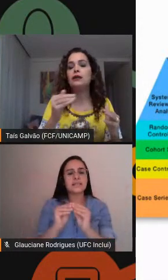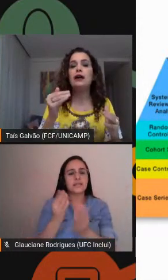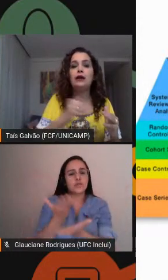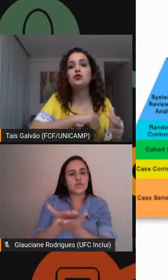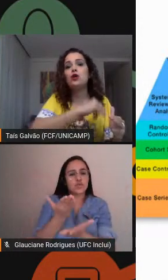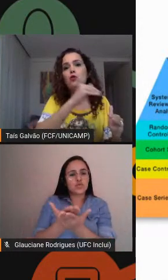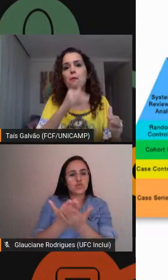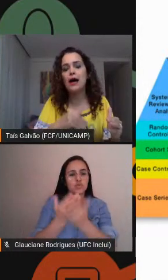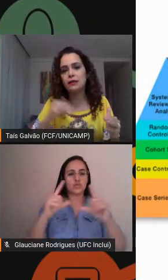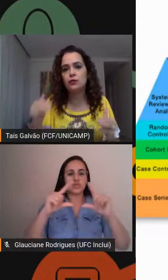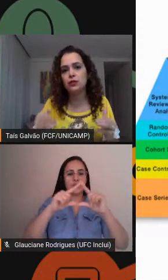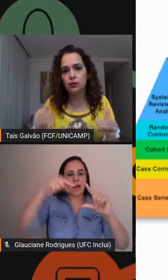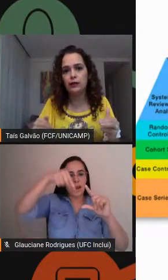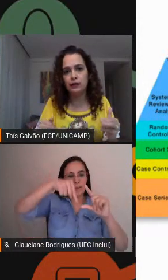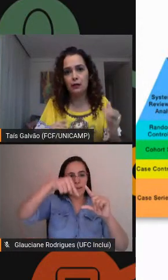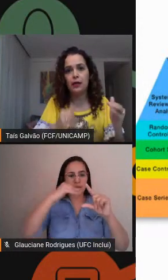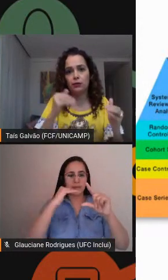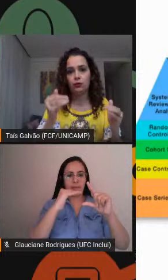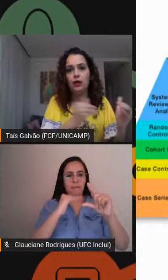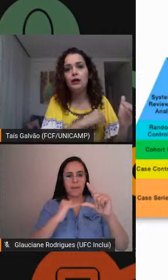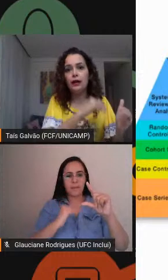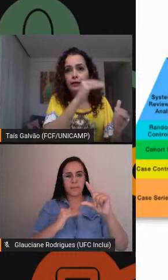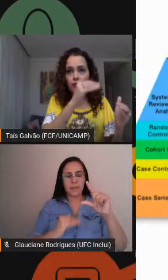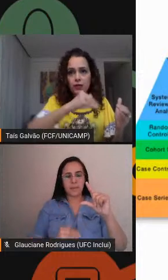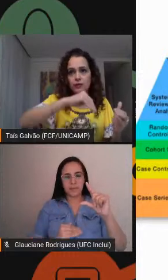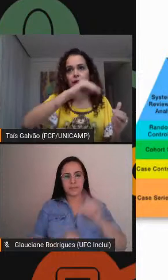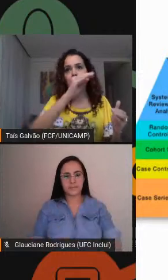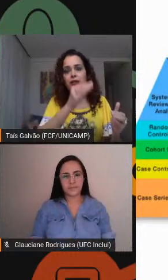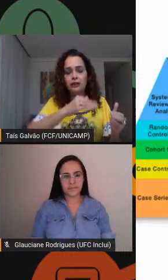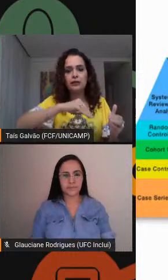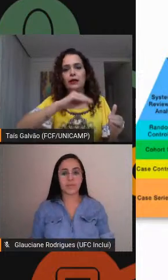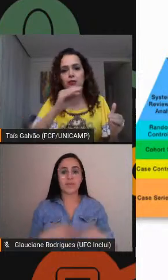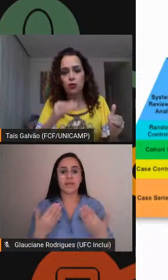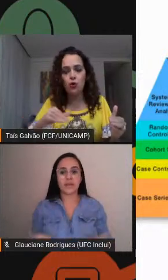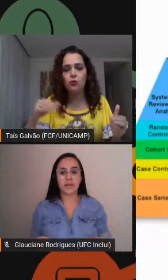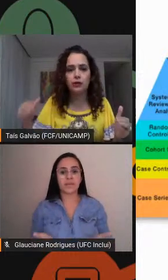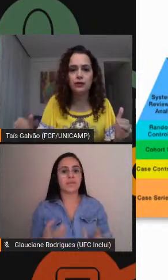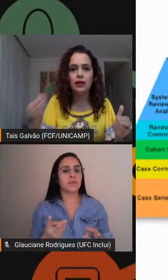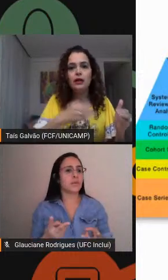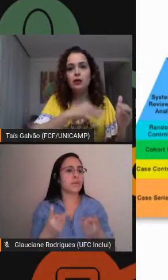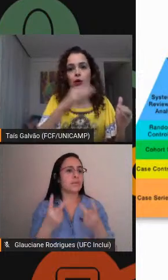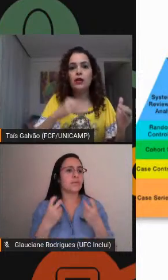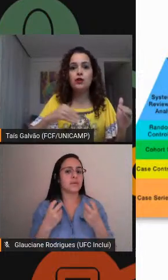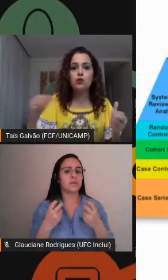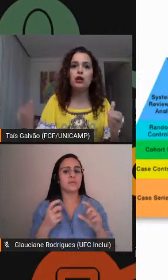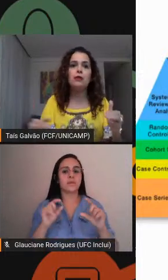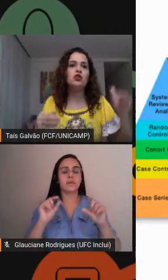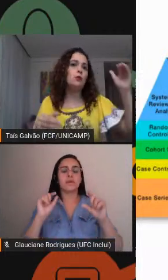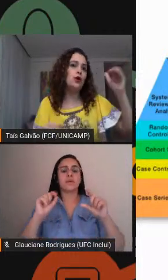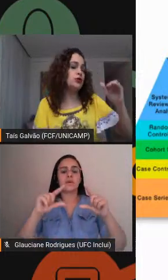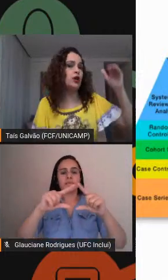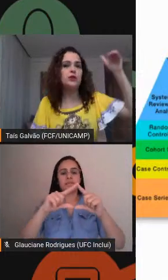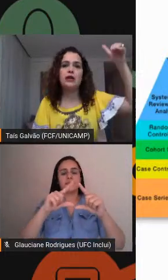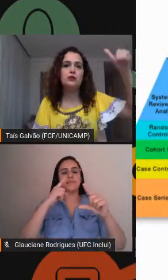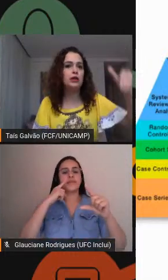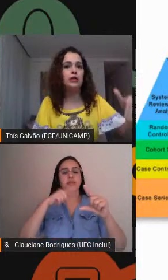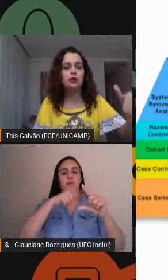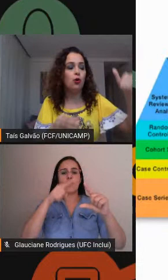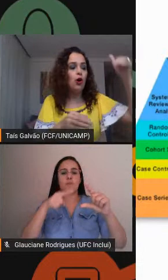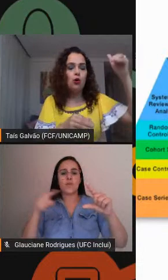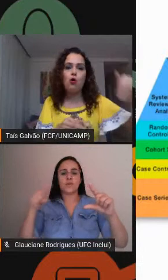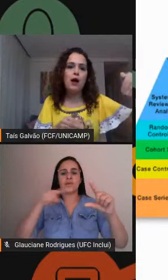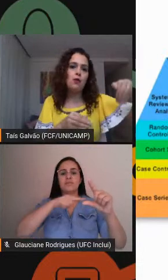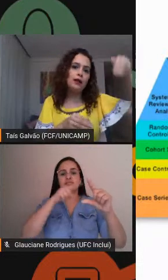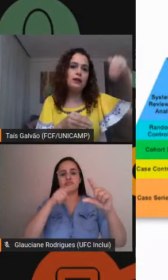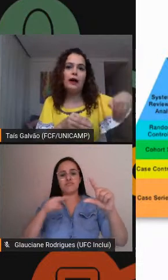têm qualidade só com base no seu delineamento. Né? Então, vocês vejam que tem essas ondas, porque justamente eu posso ter um ensaio